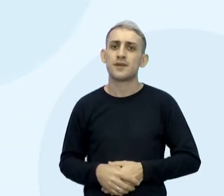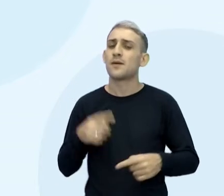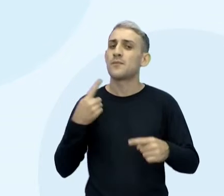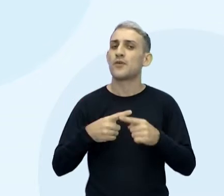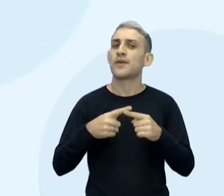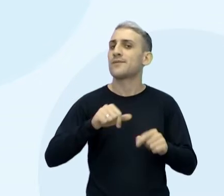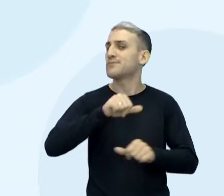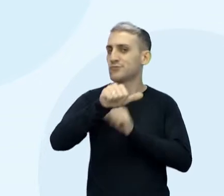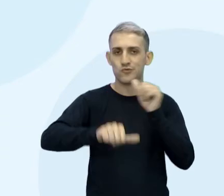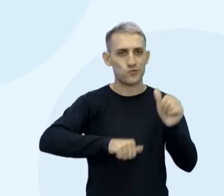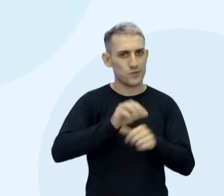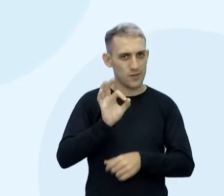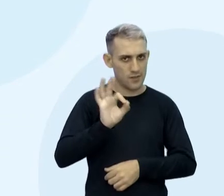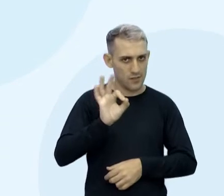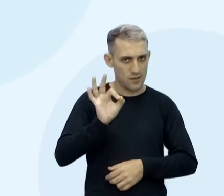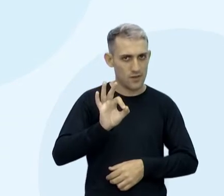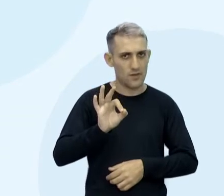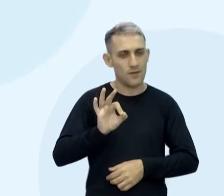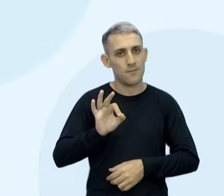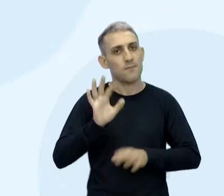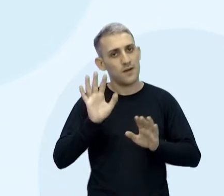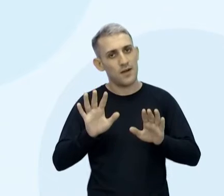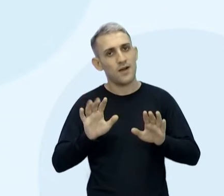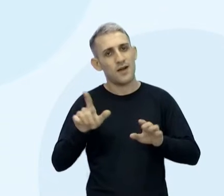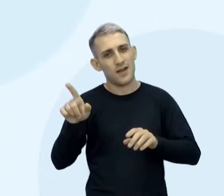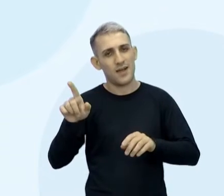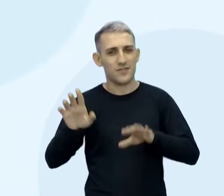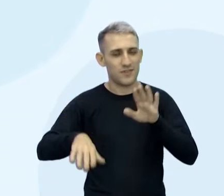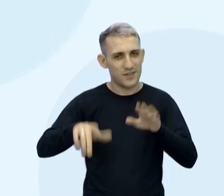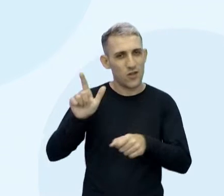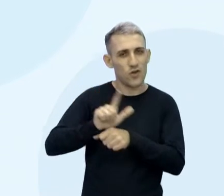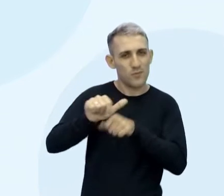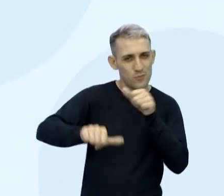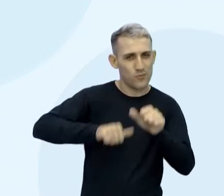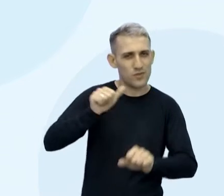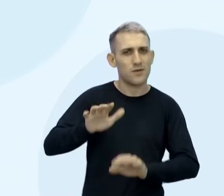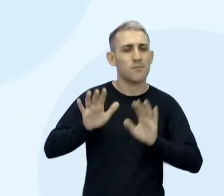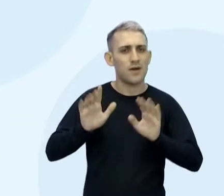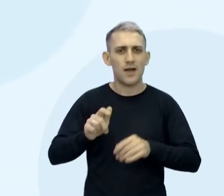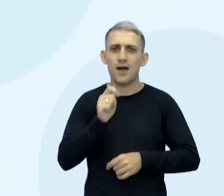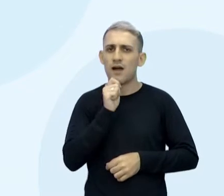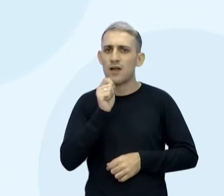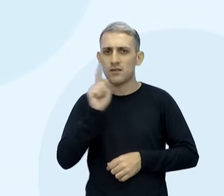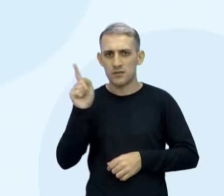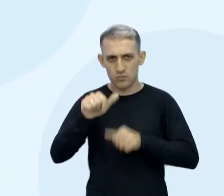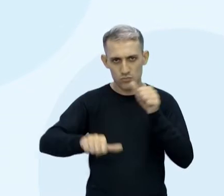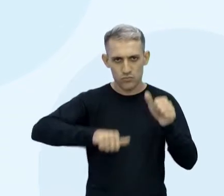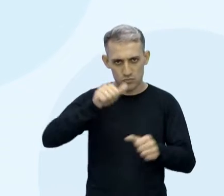vai mudar. Tá bom? Pelo menos enquanto eles não alterarem, né? Não